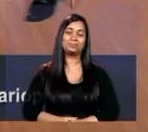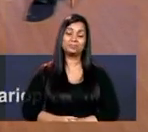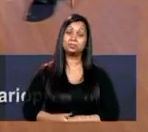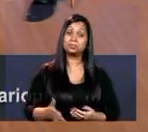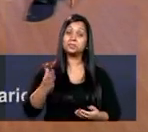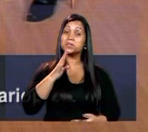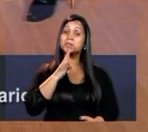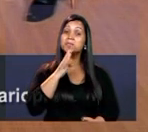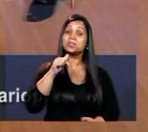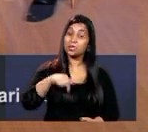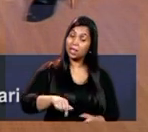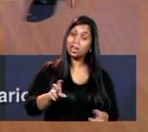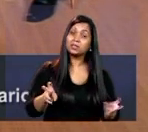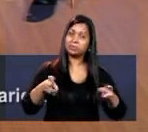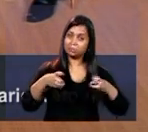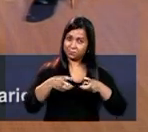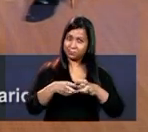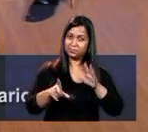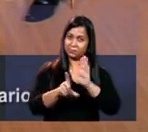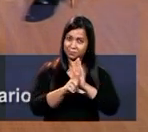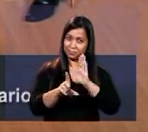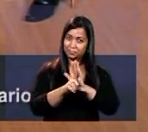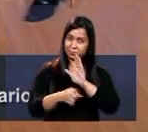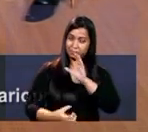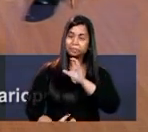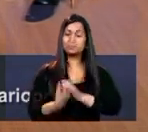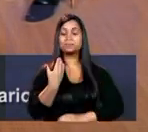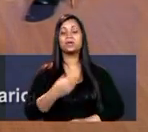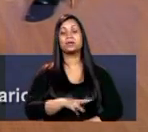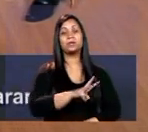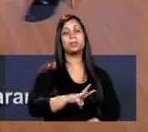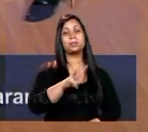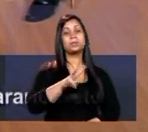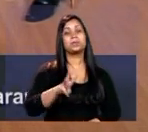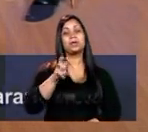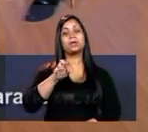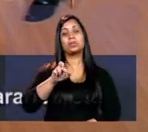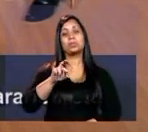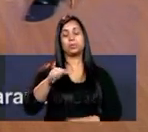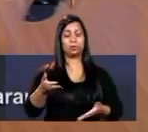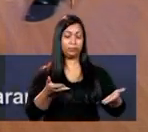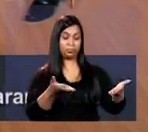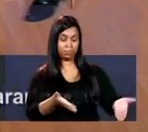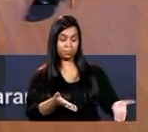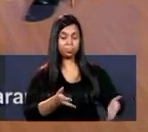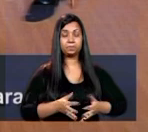só acessar as nossas redes. E para saber mais sobre o Legislativo, você acessa o nosso site, que é o